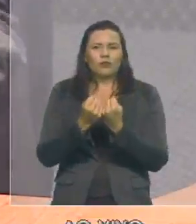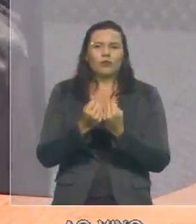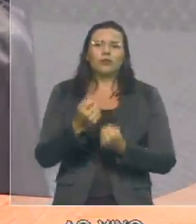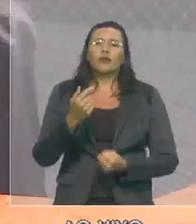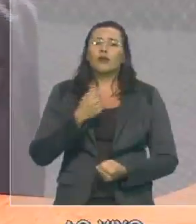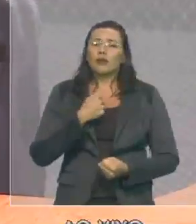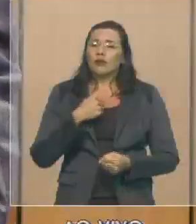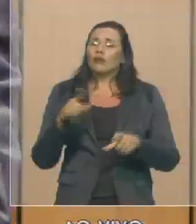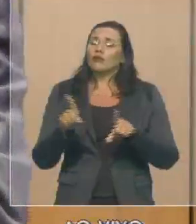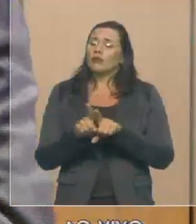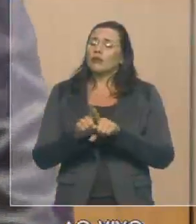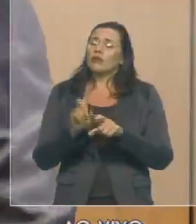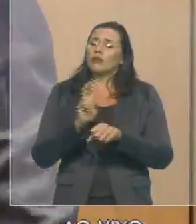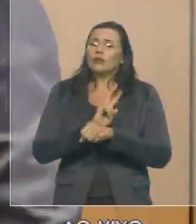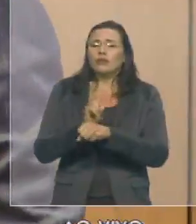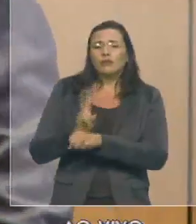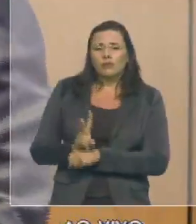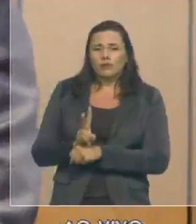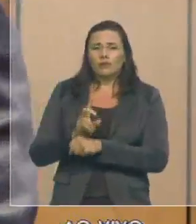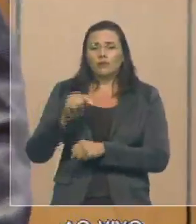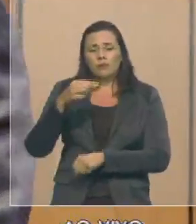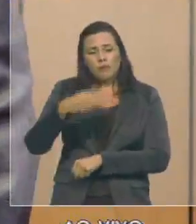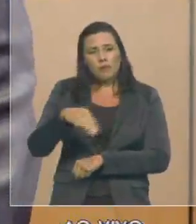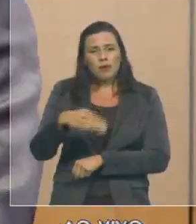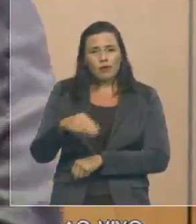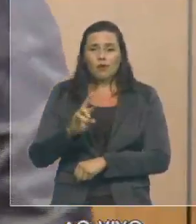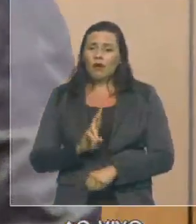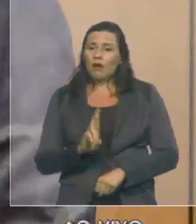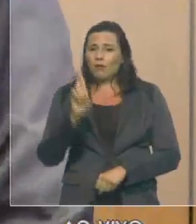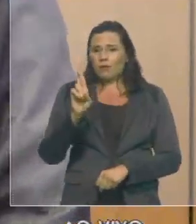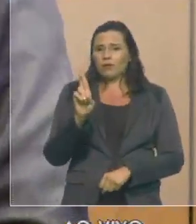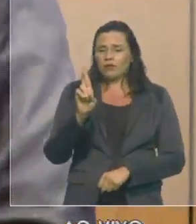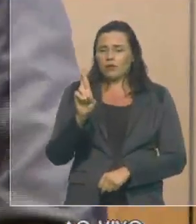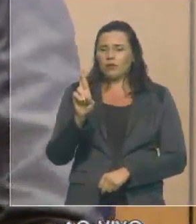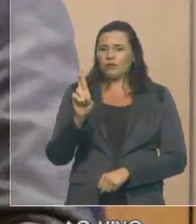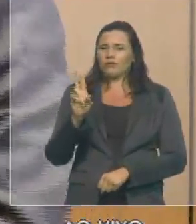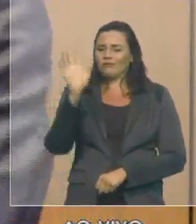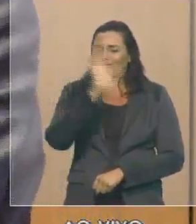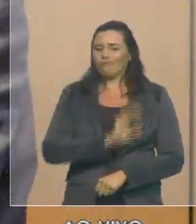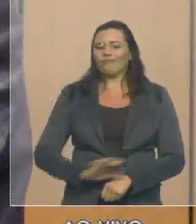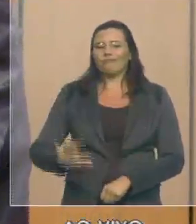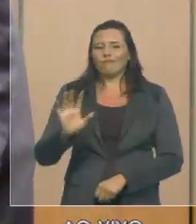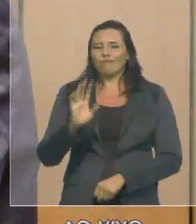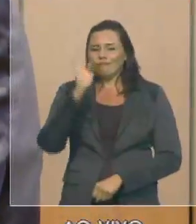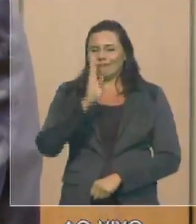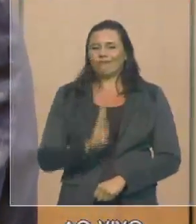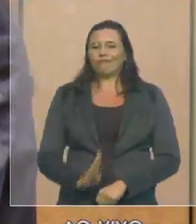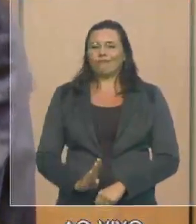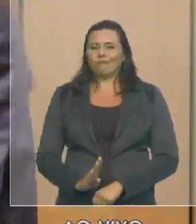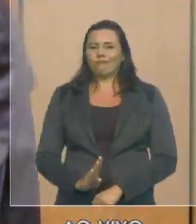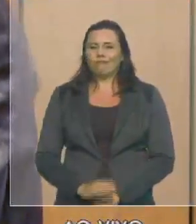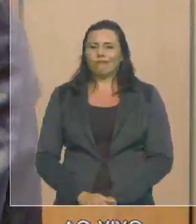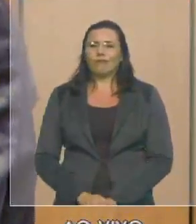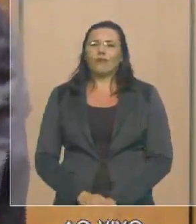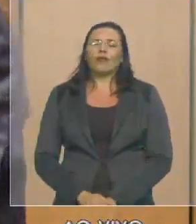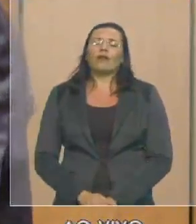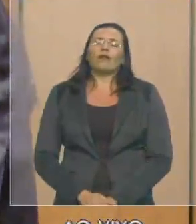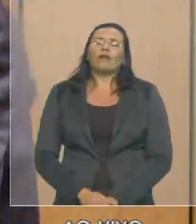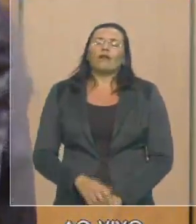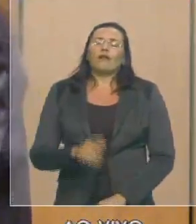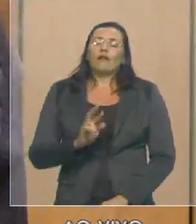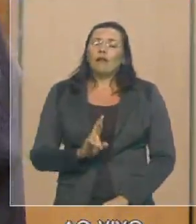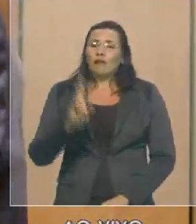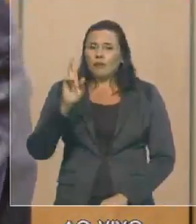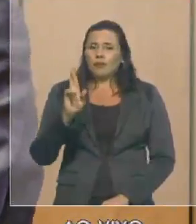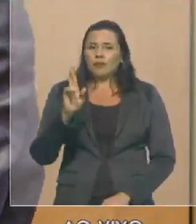no cenário nacional. Participamos do Parlamento Amazônico e venho hoje aqui também com essa missão de poder